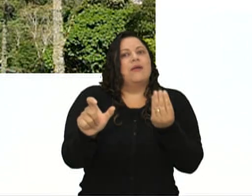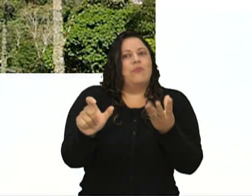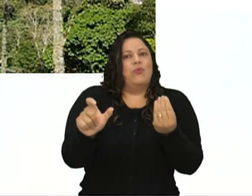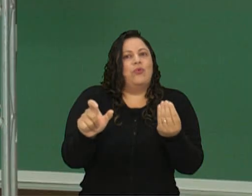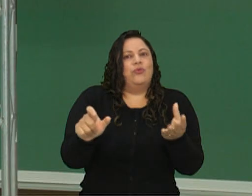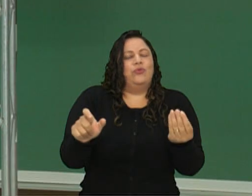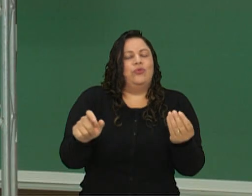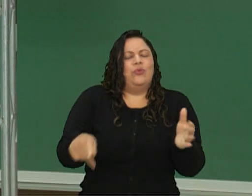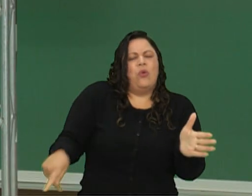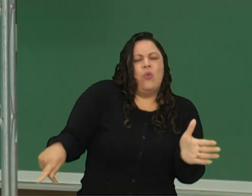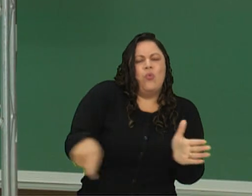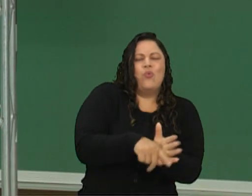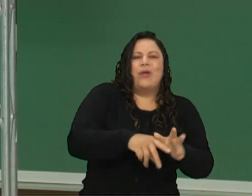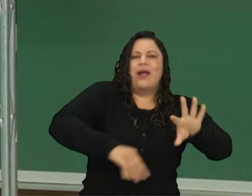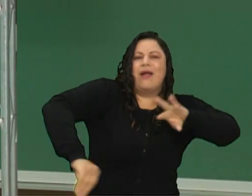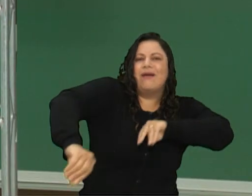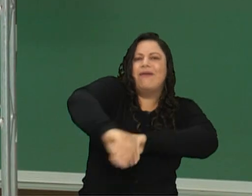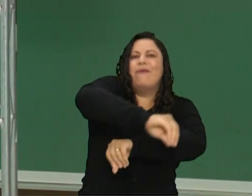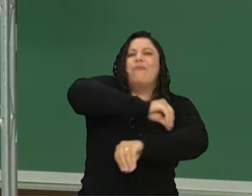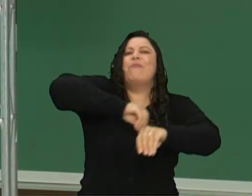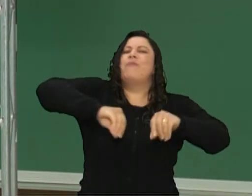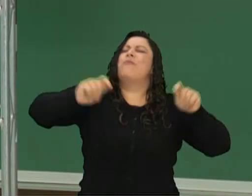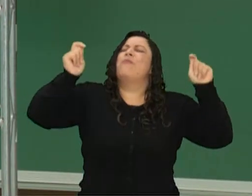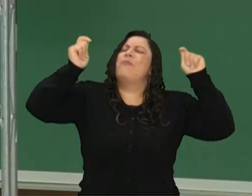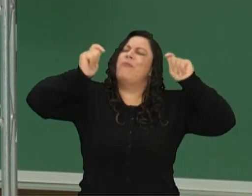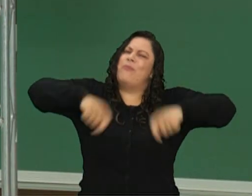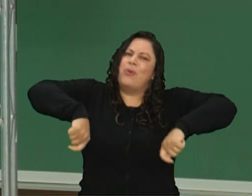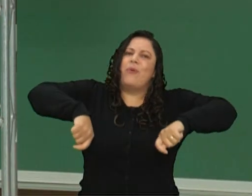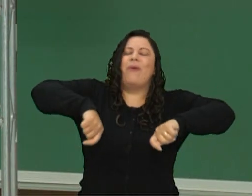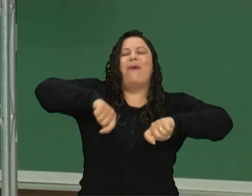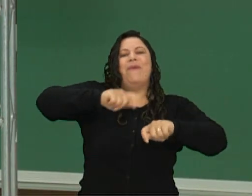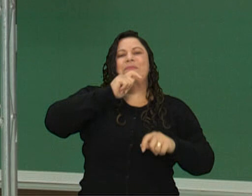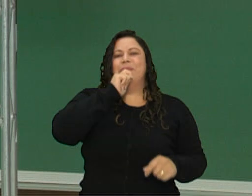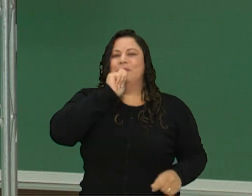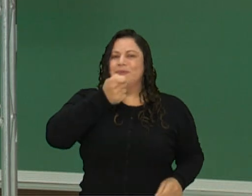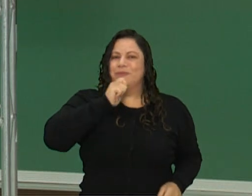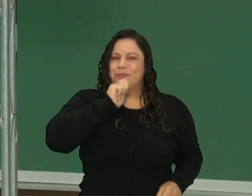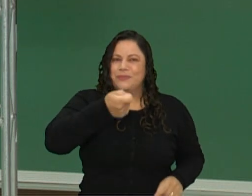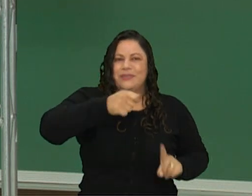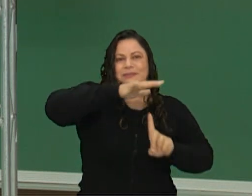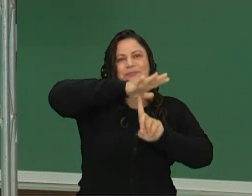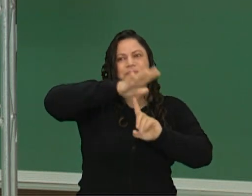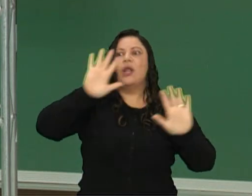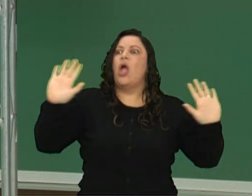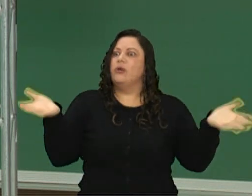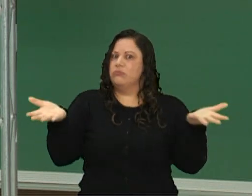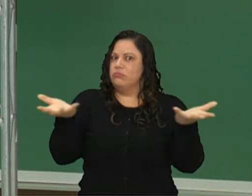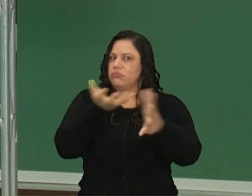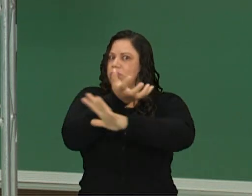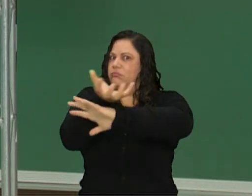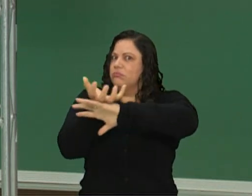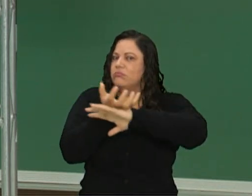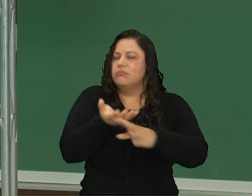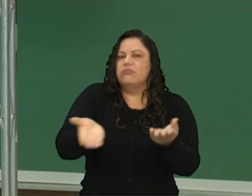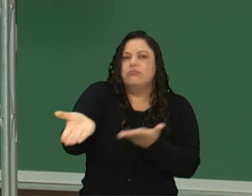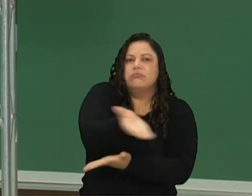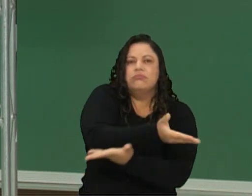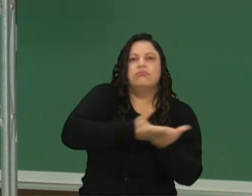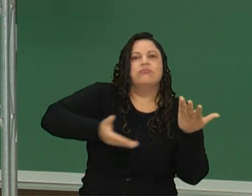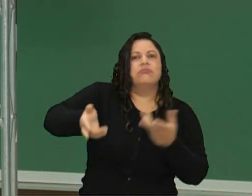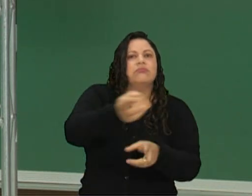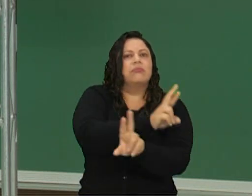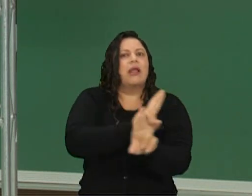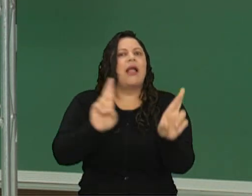das araucárias. Então, quer dizer, já fizemos relação aqui interdisciplinar com biologia, com história,